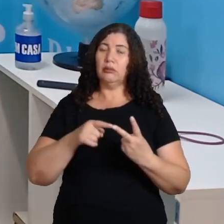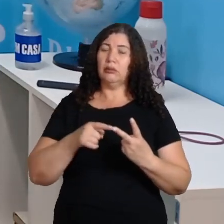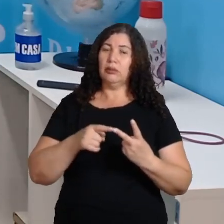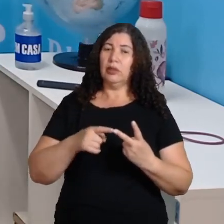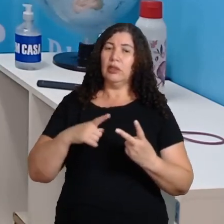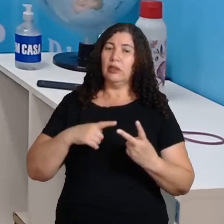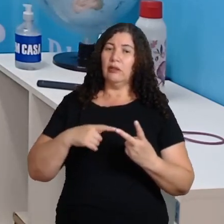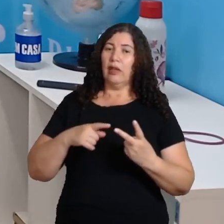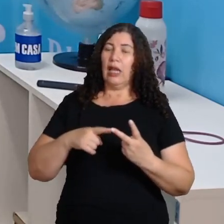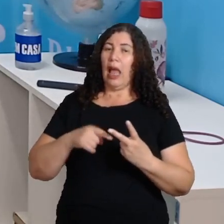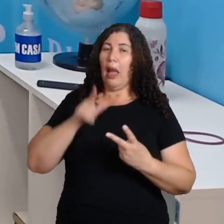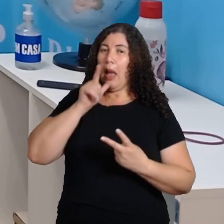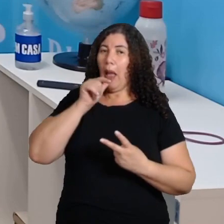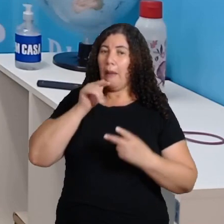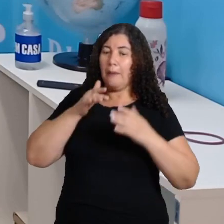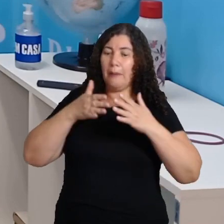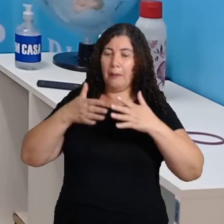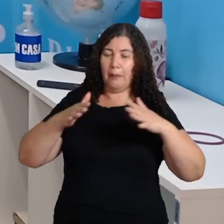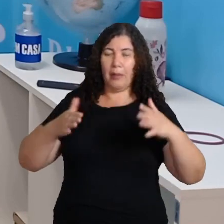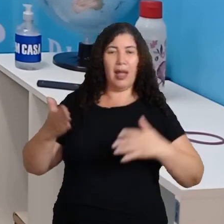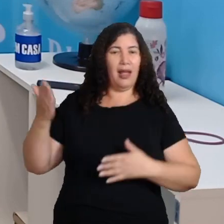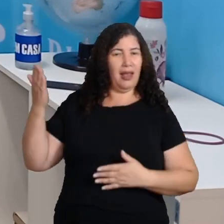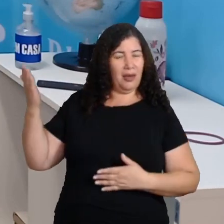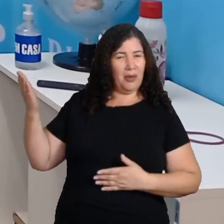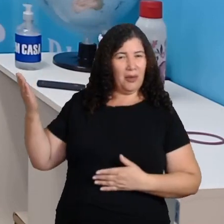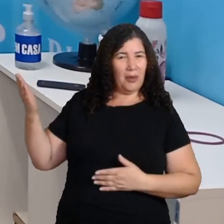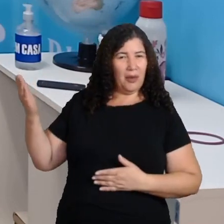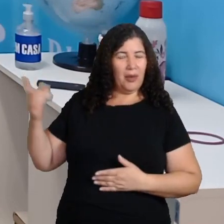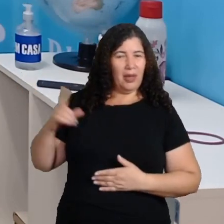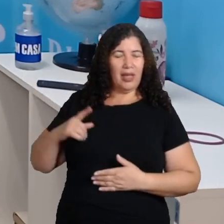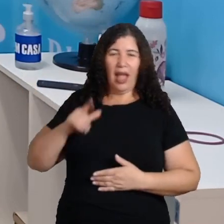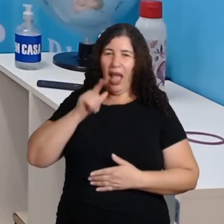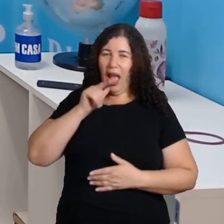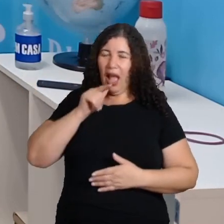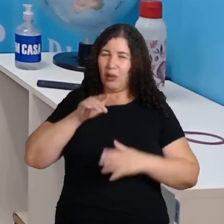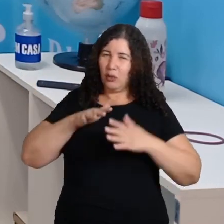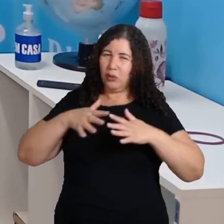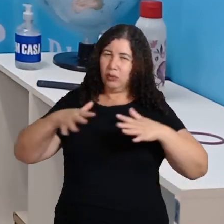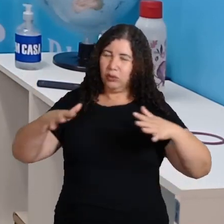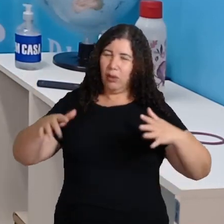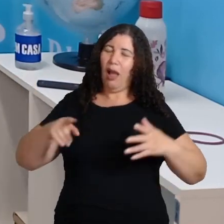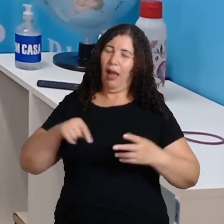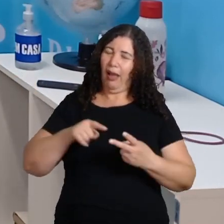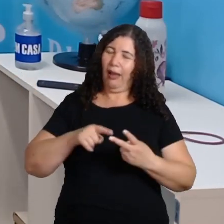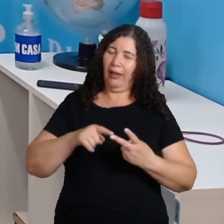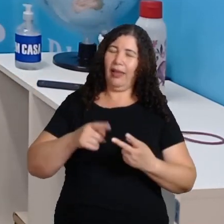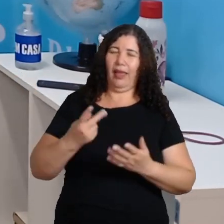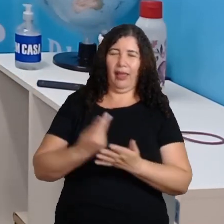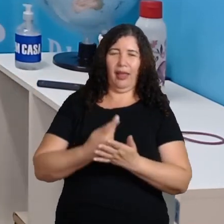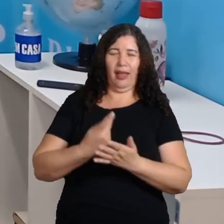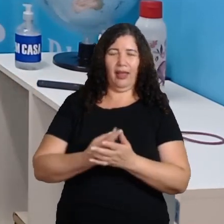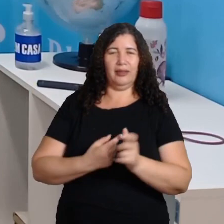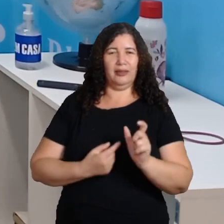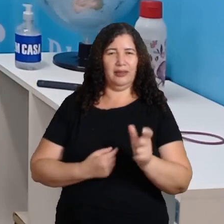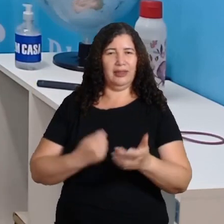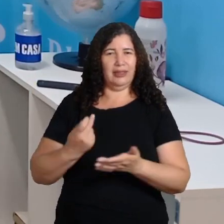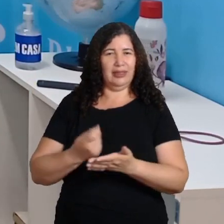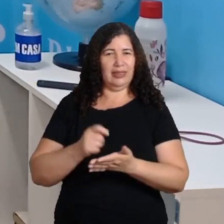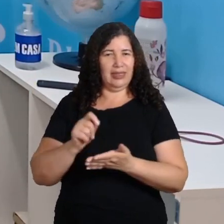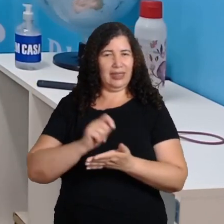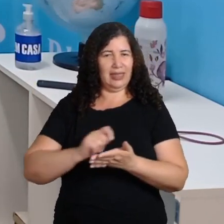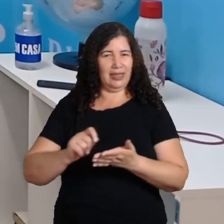me referindo ao mar, como esse grandioso conjunto de águas, aí sim é o erro de concordância. E